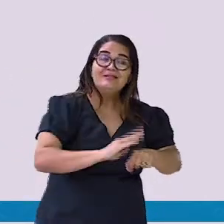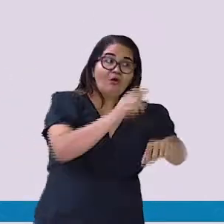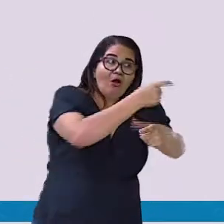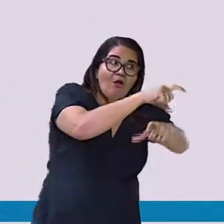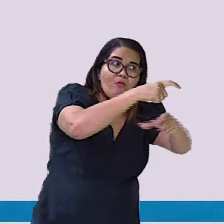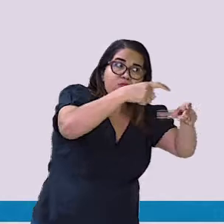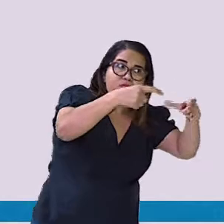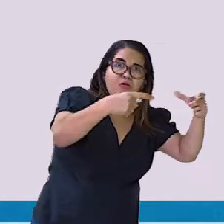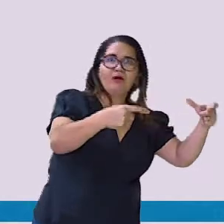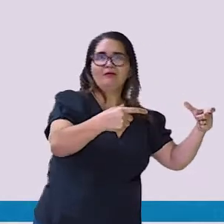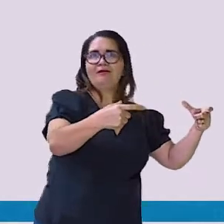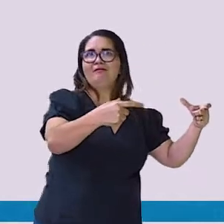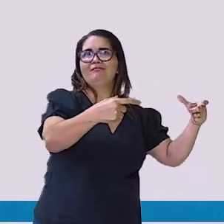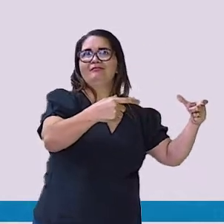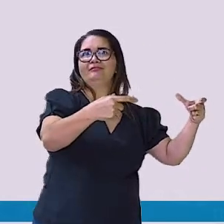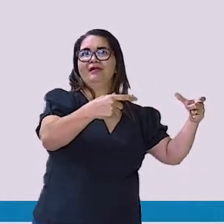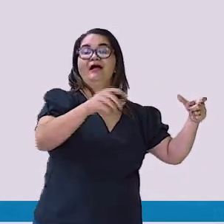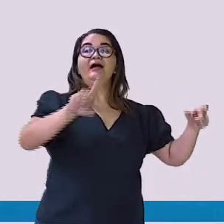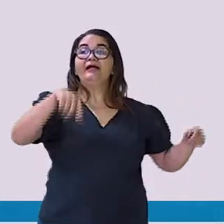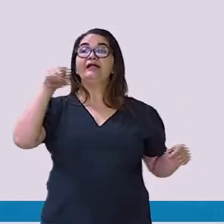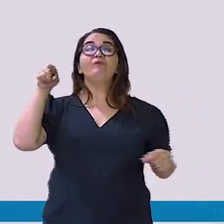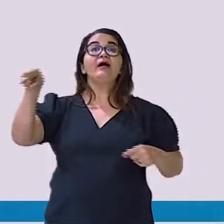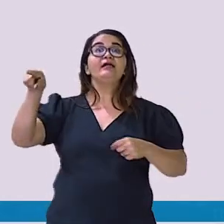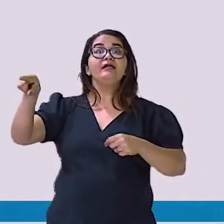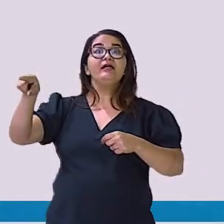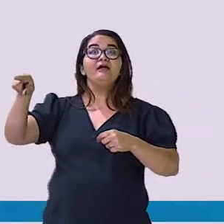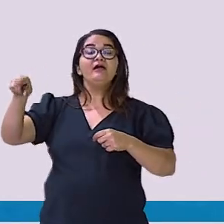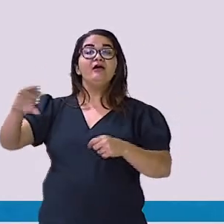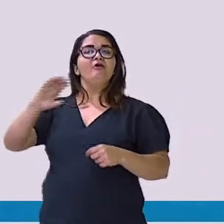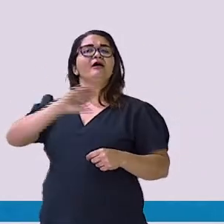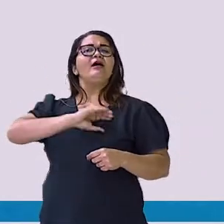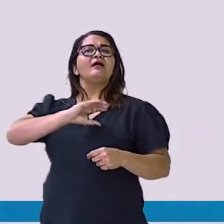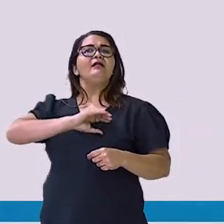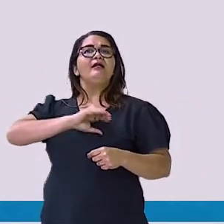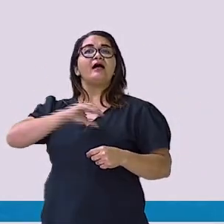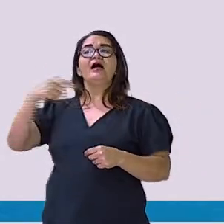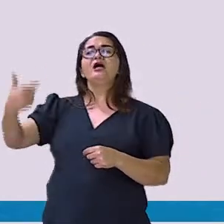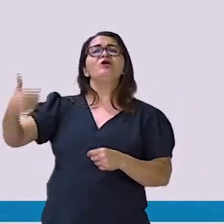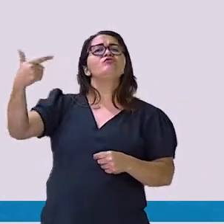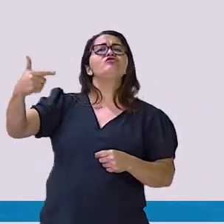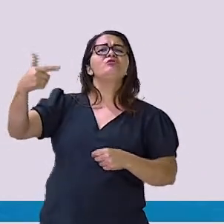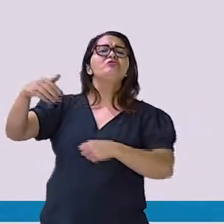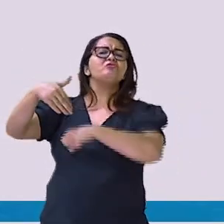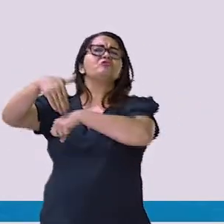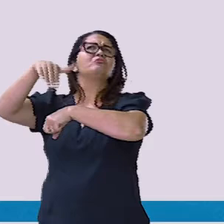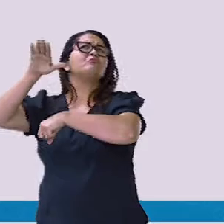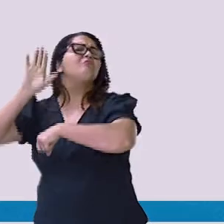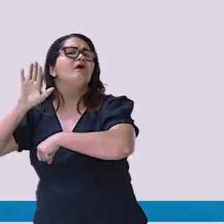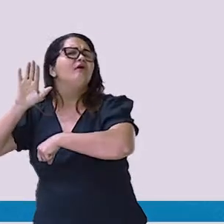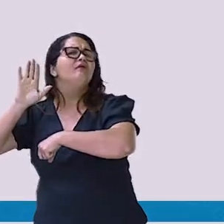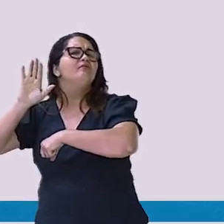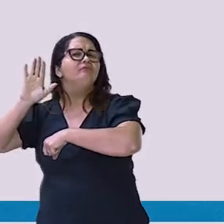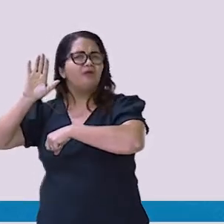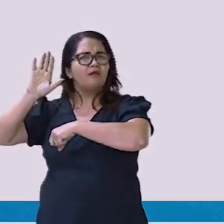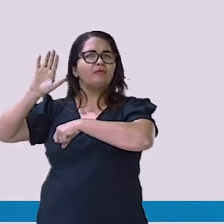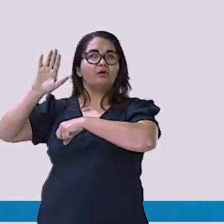é o segundo maior. Ele tem mais ou menos 40